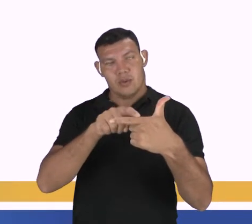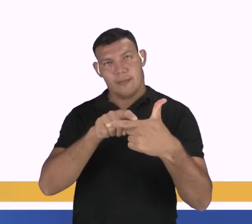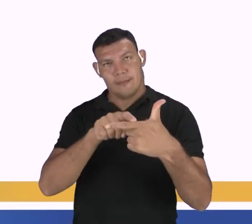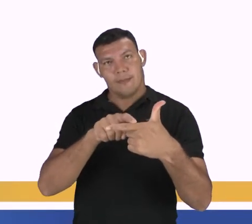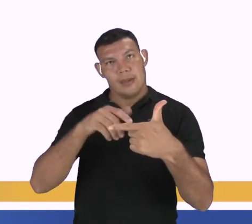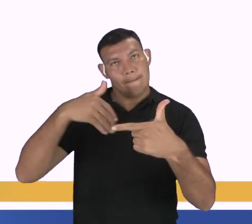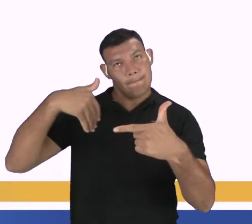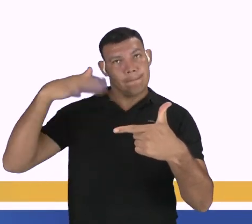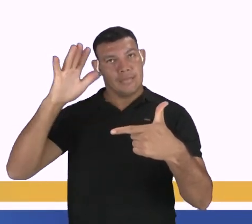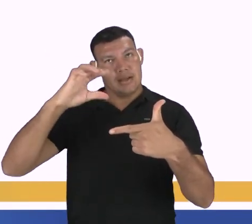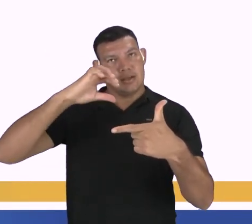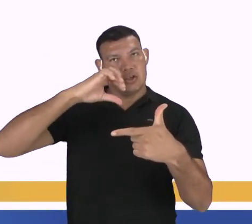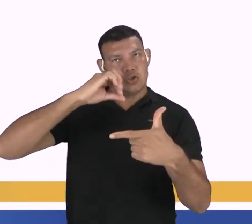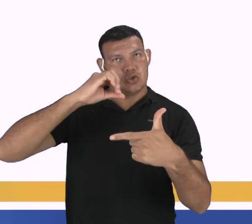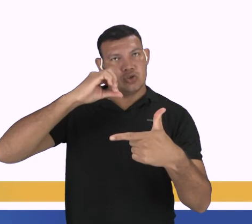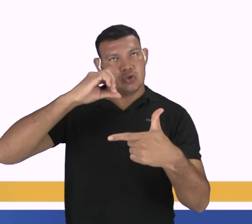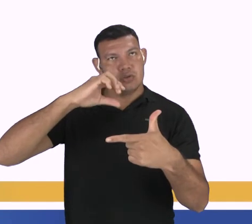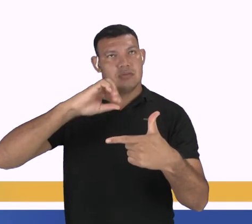questão.